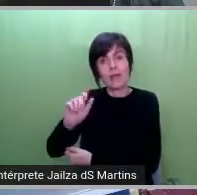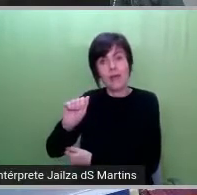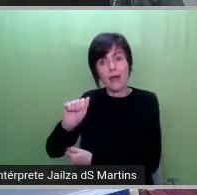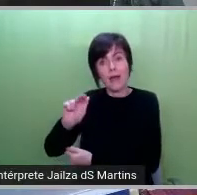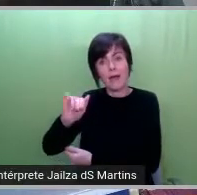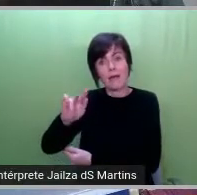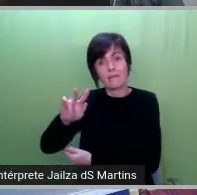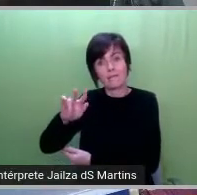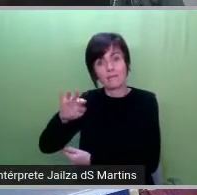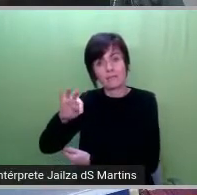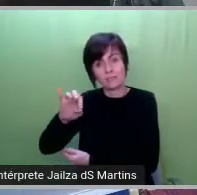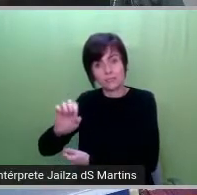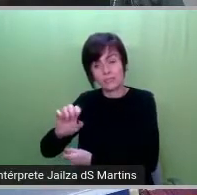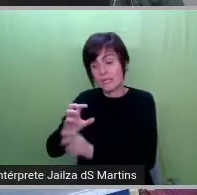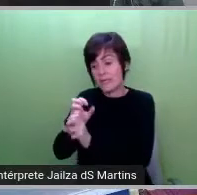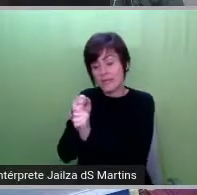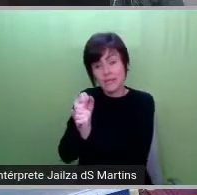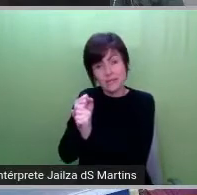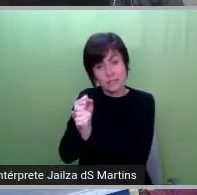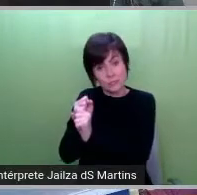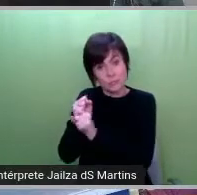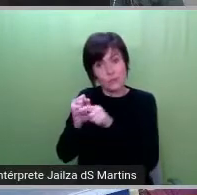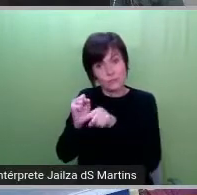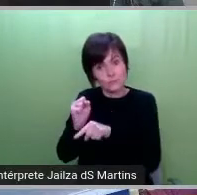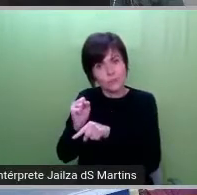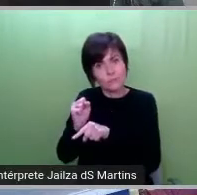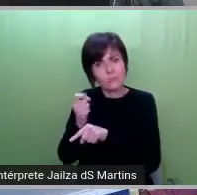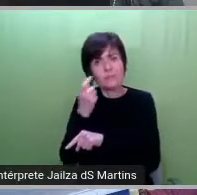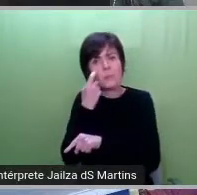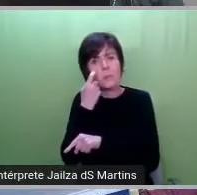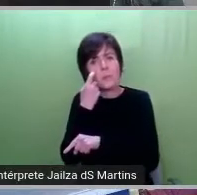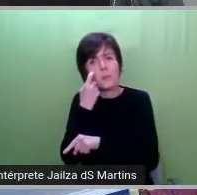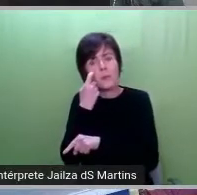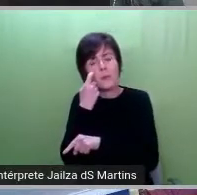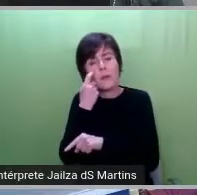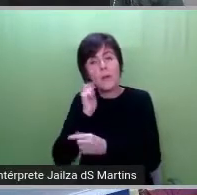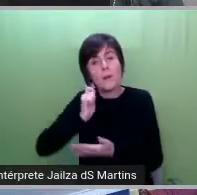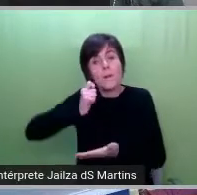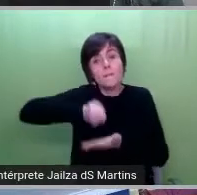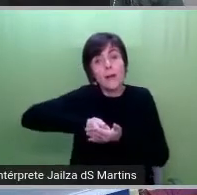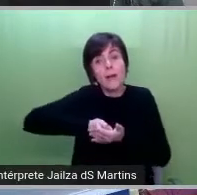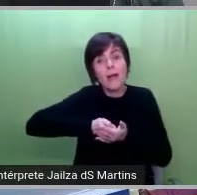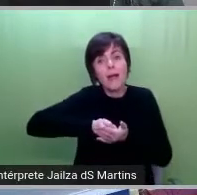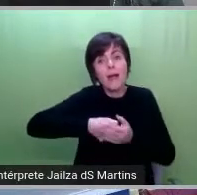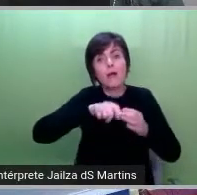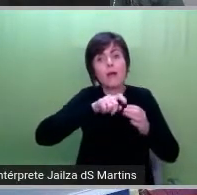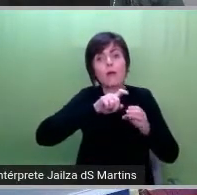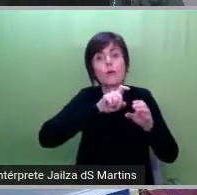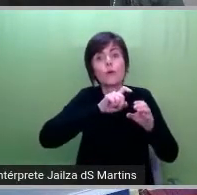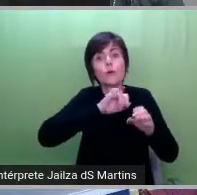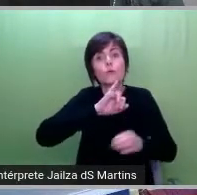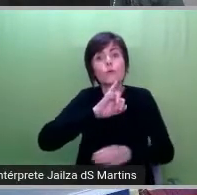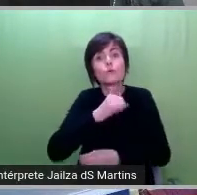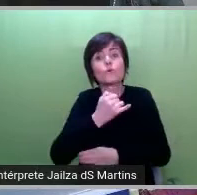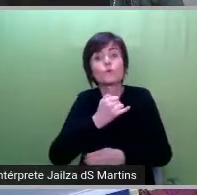esse resultado primário ele vai servir para pagar os juros da dívida, dívida